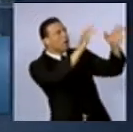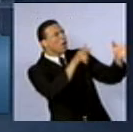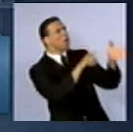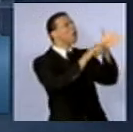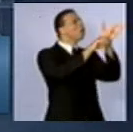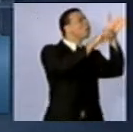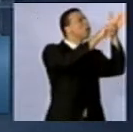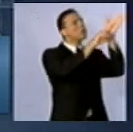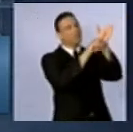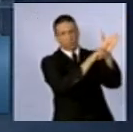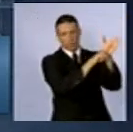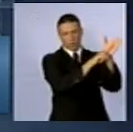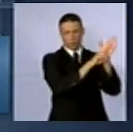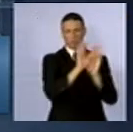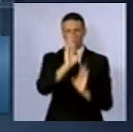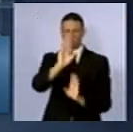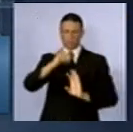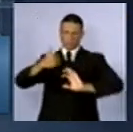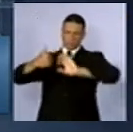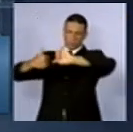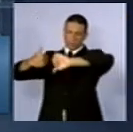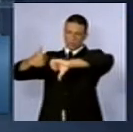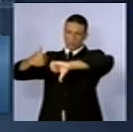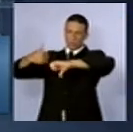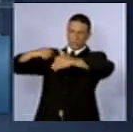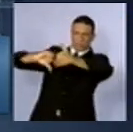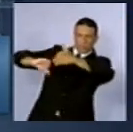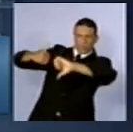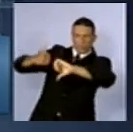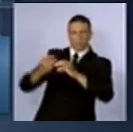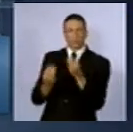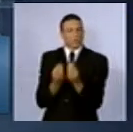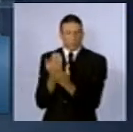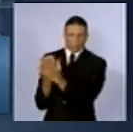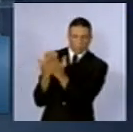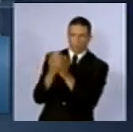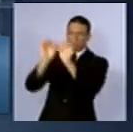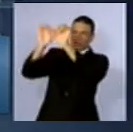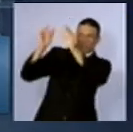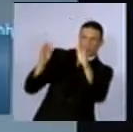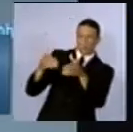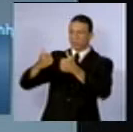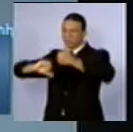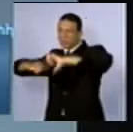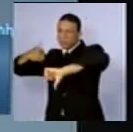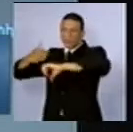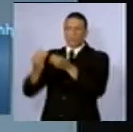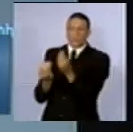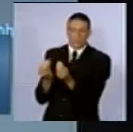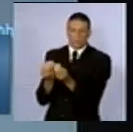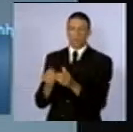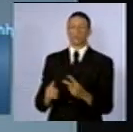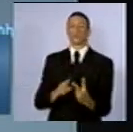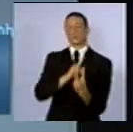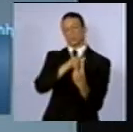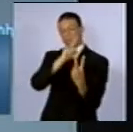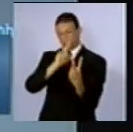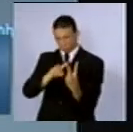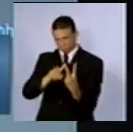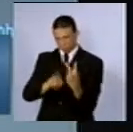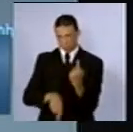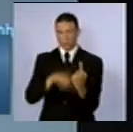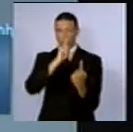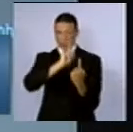como que nós fizemos a avaliação da exposição aos Campos magnéticos nesse estudo de duas maneiras A primeira foi por medições por